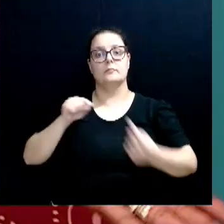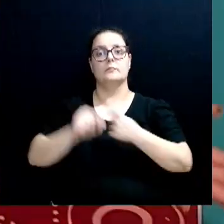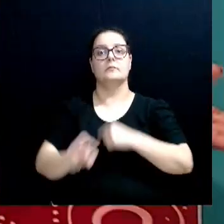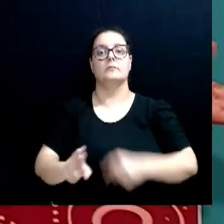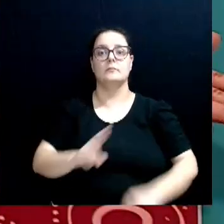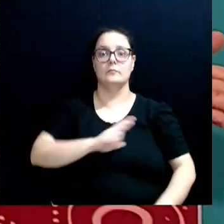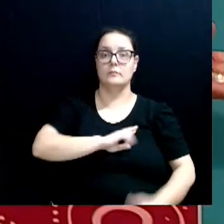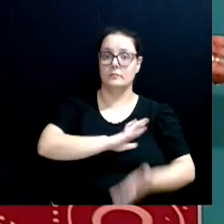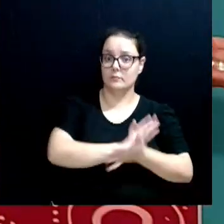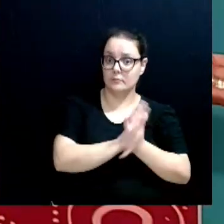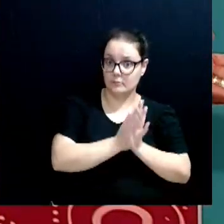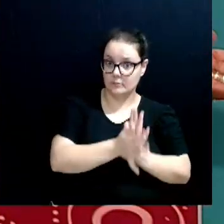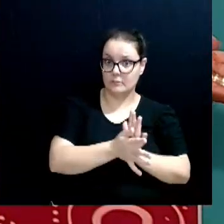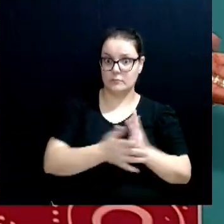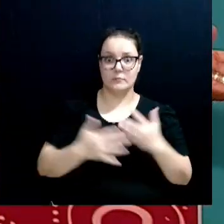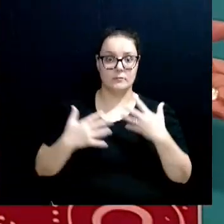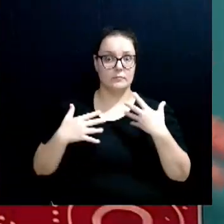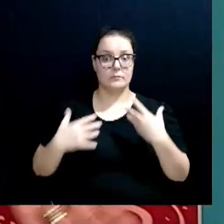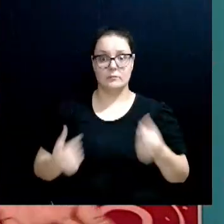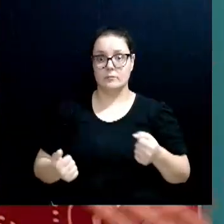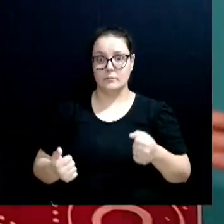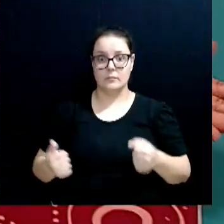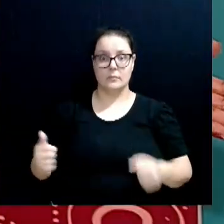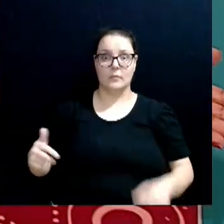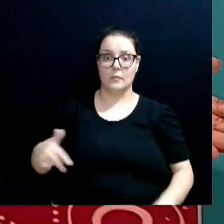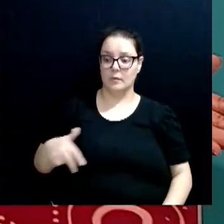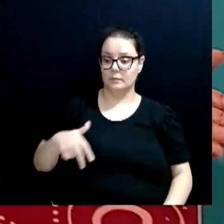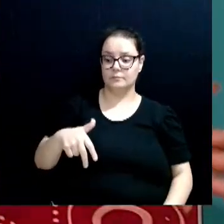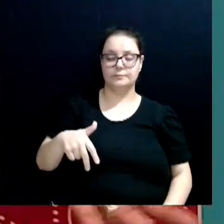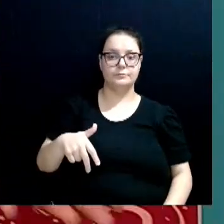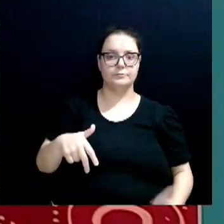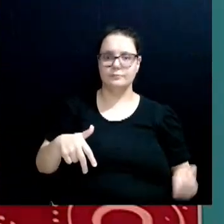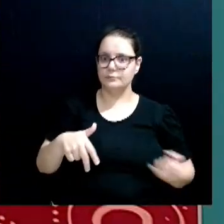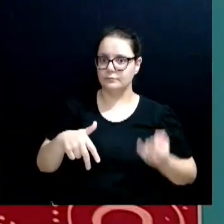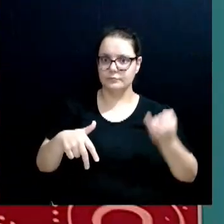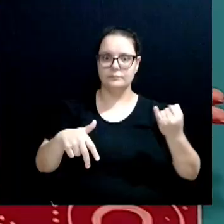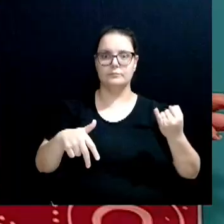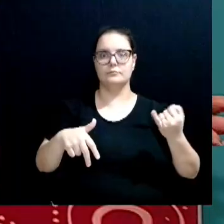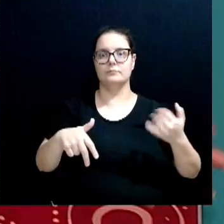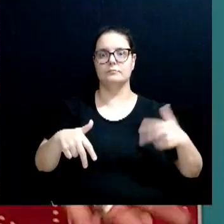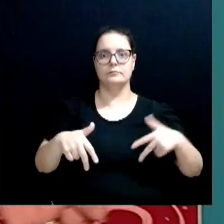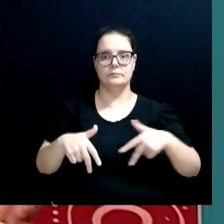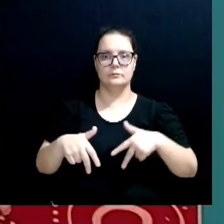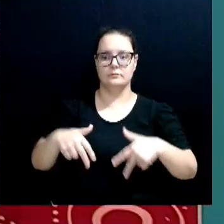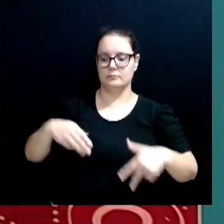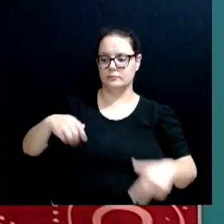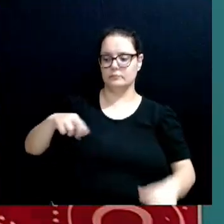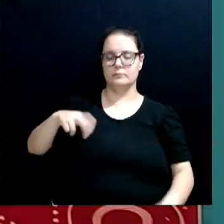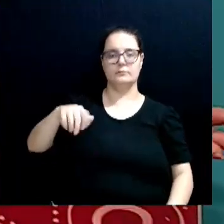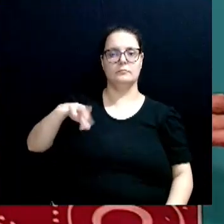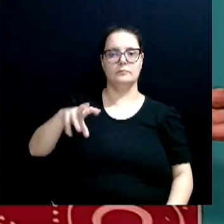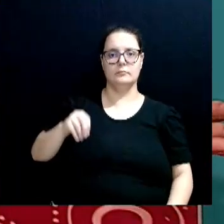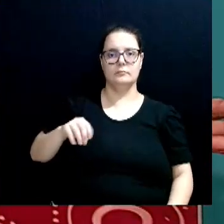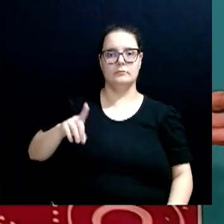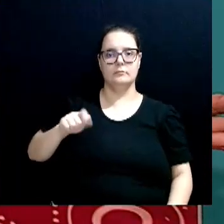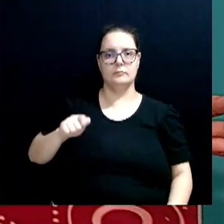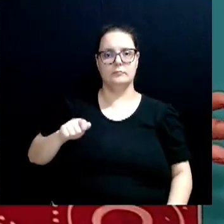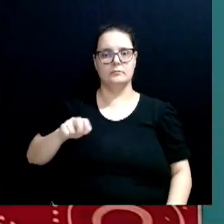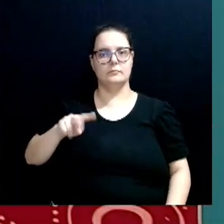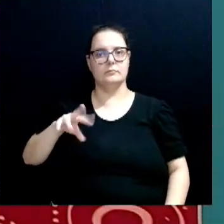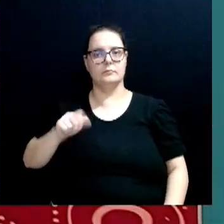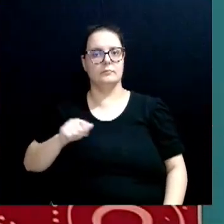E recebo como uma das figuras importantes, né? Martinho da Vila, Gilberto